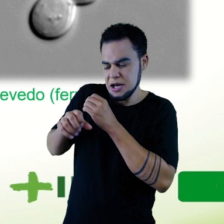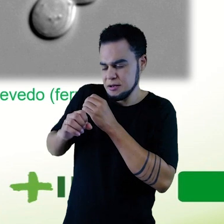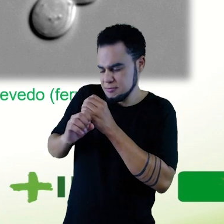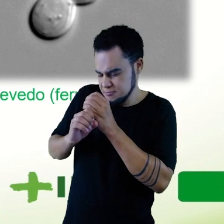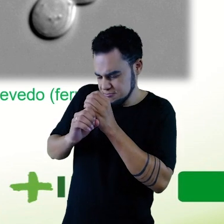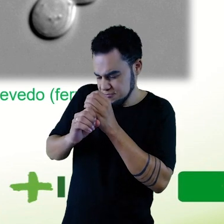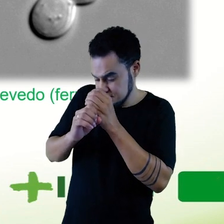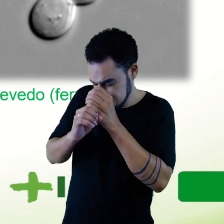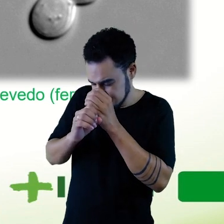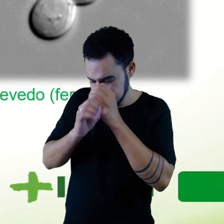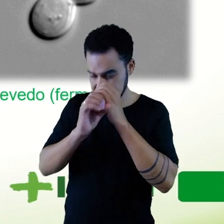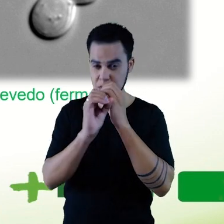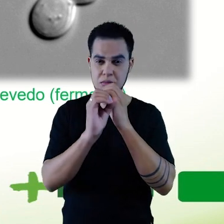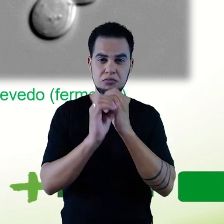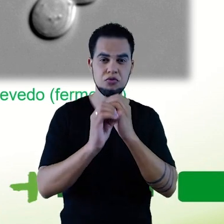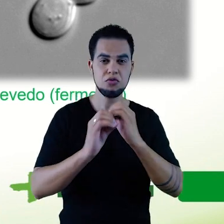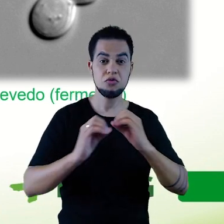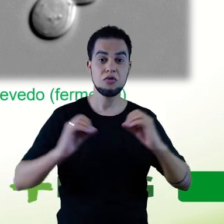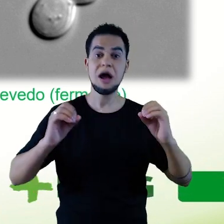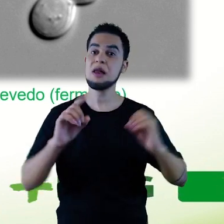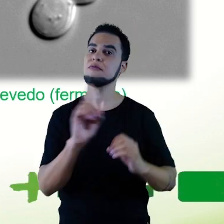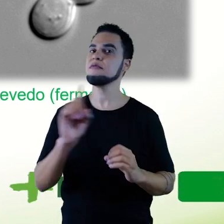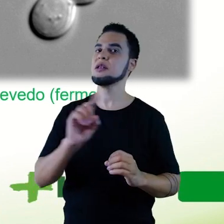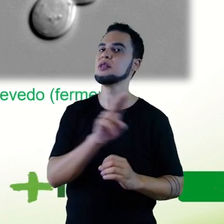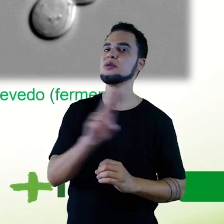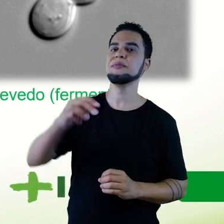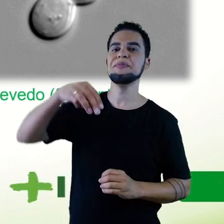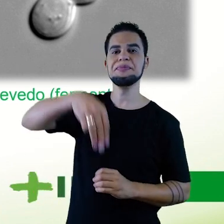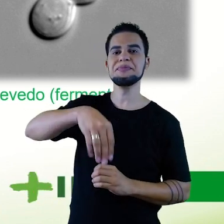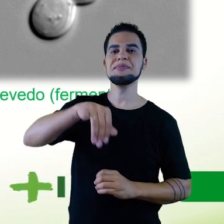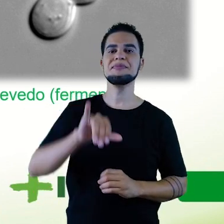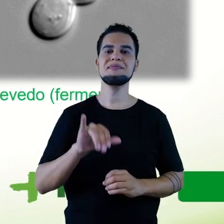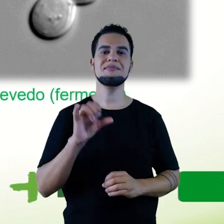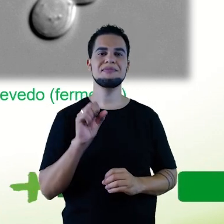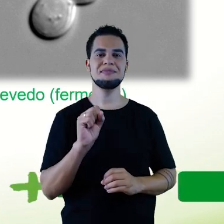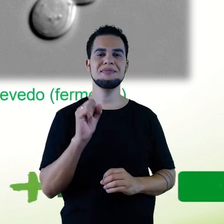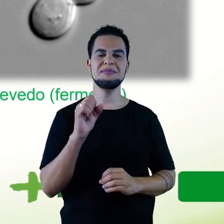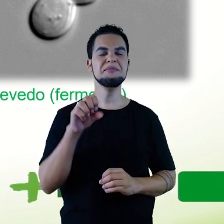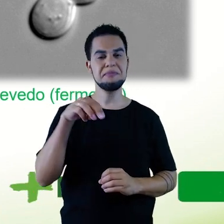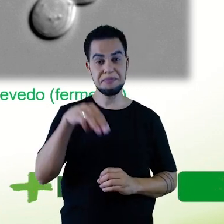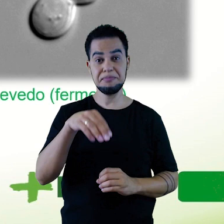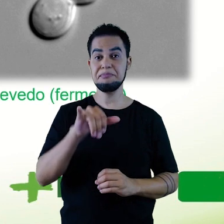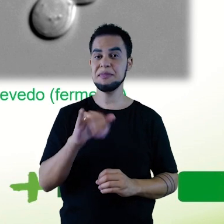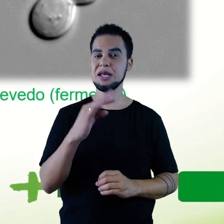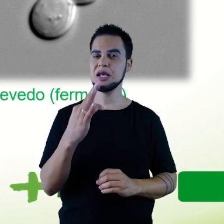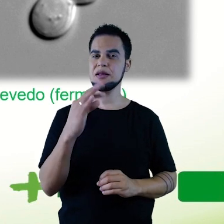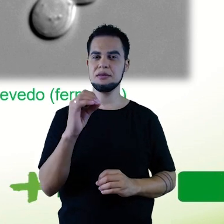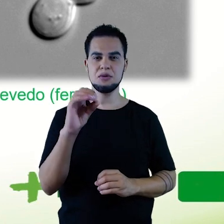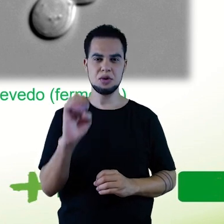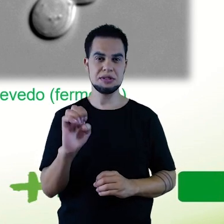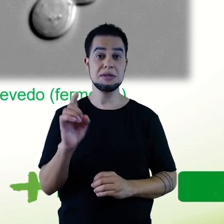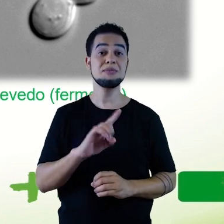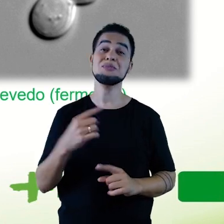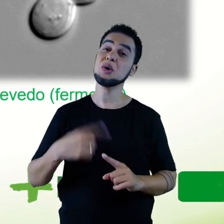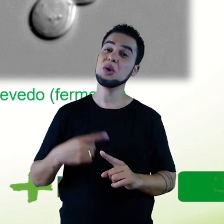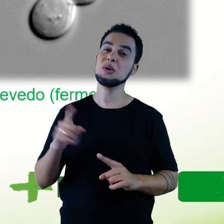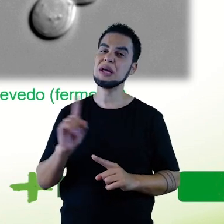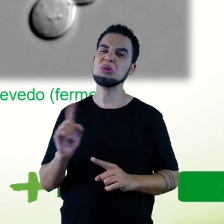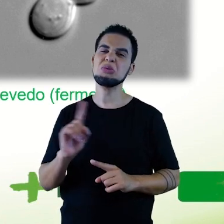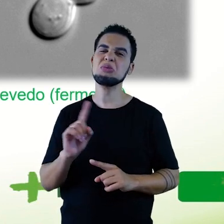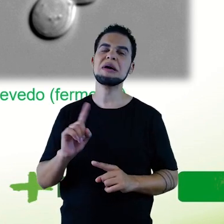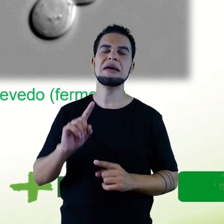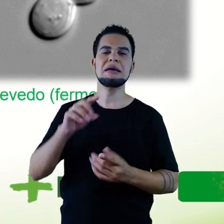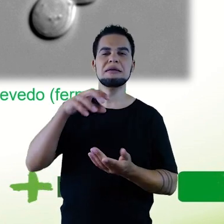formando outra. A gente não fala o nome mitose, porque como é um ser unicelular, anucleado, ela não passa por